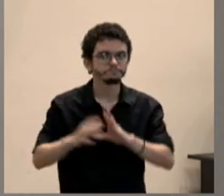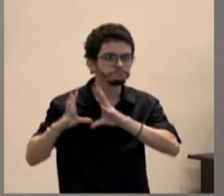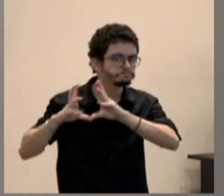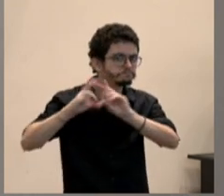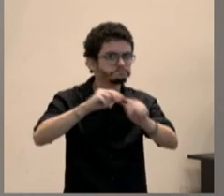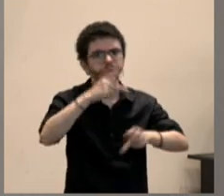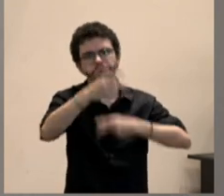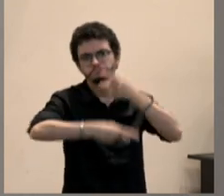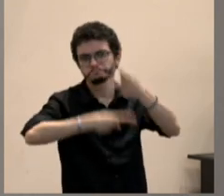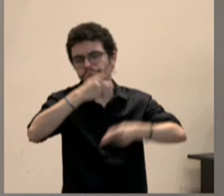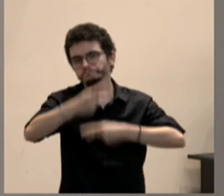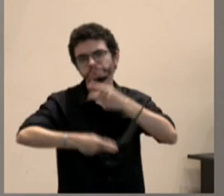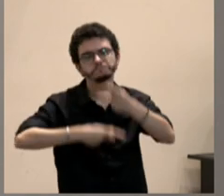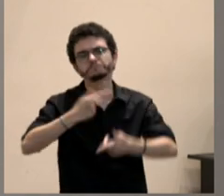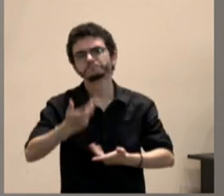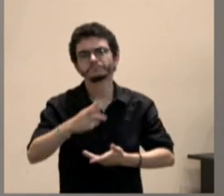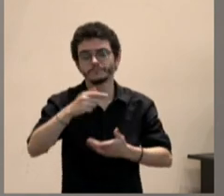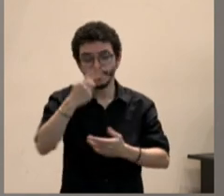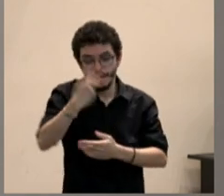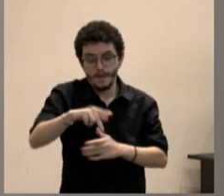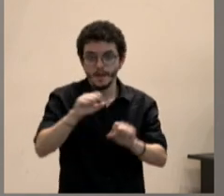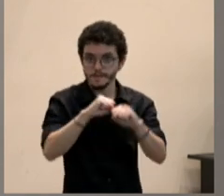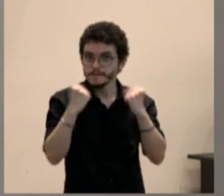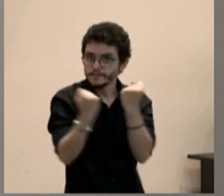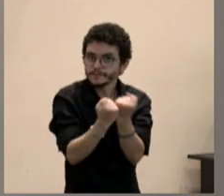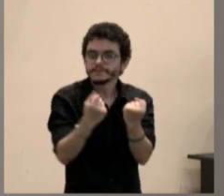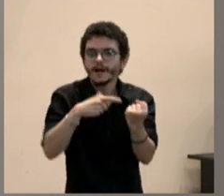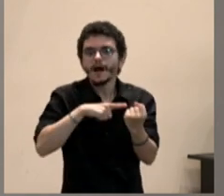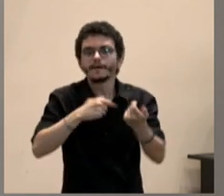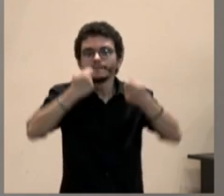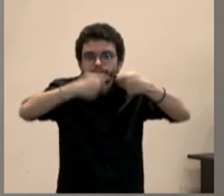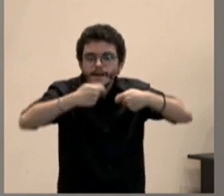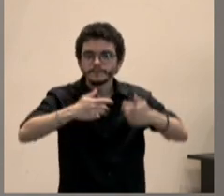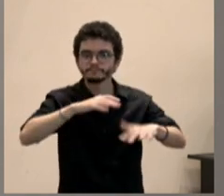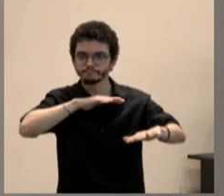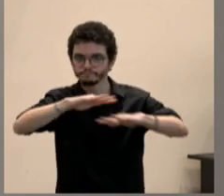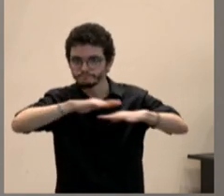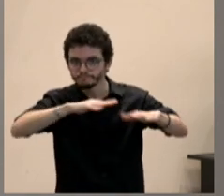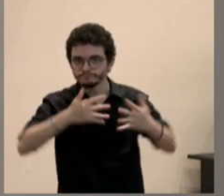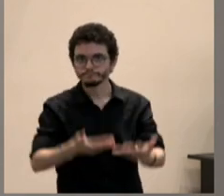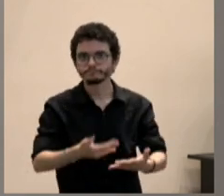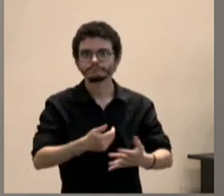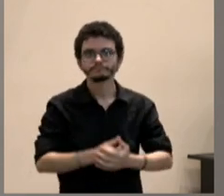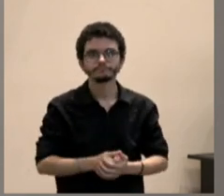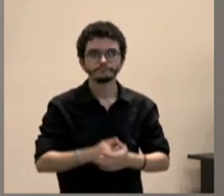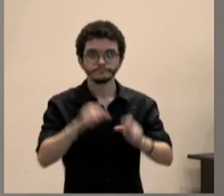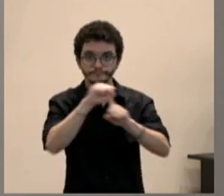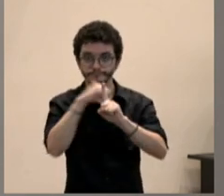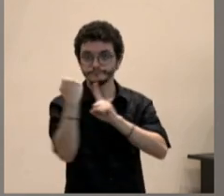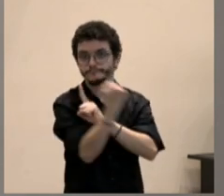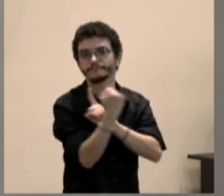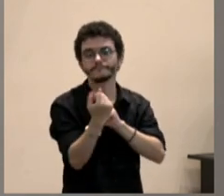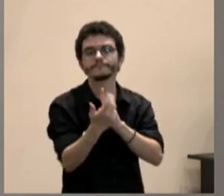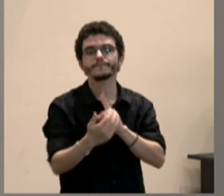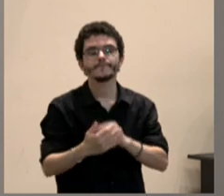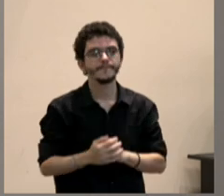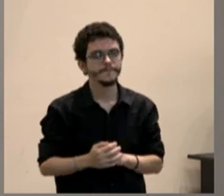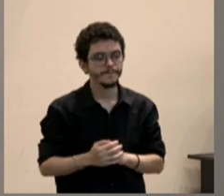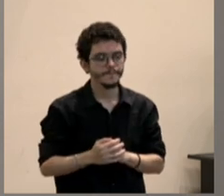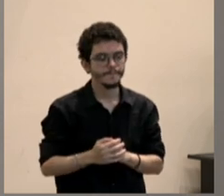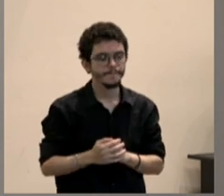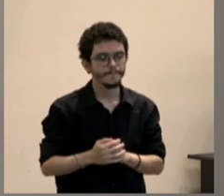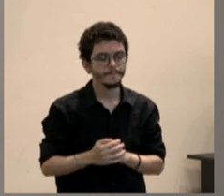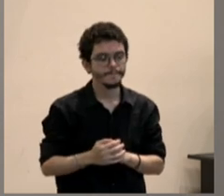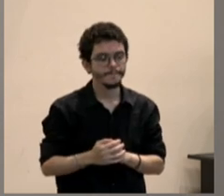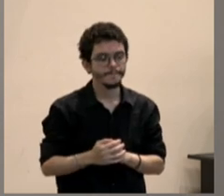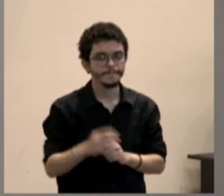aí, durante esse seminário, de necessidade de mobilização da sociedade, né, em defesa